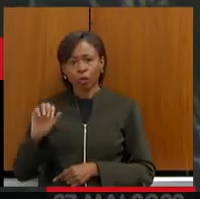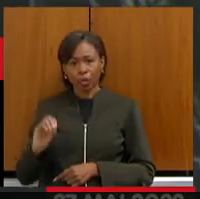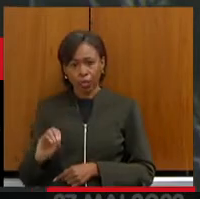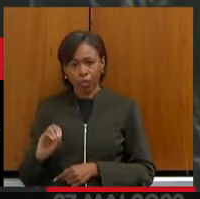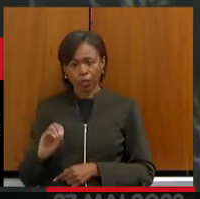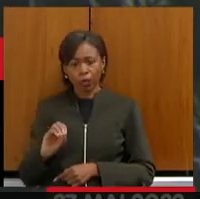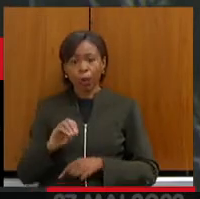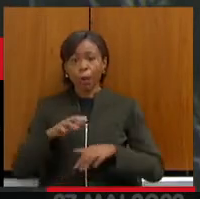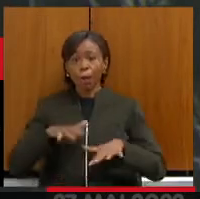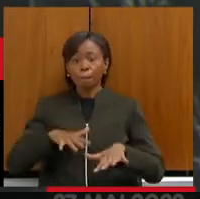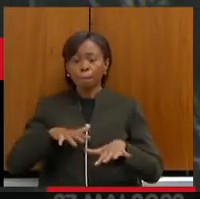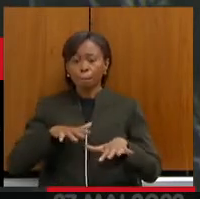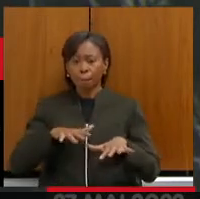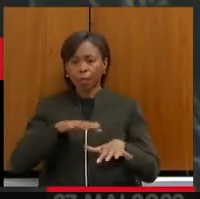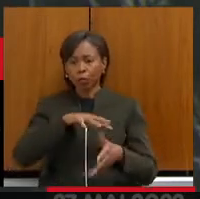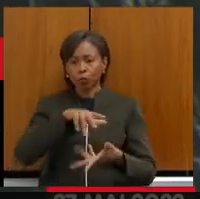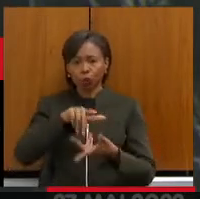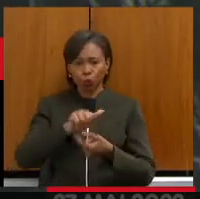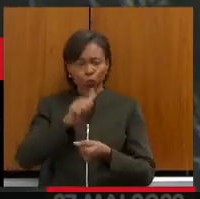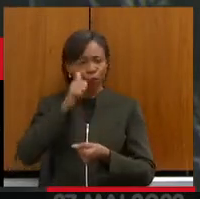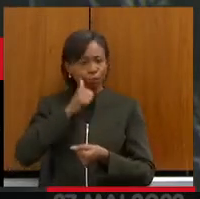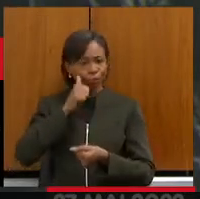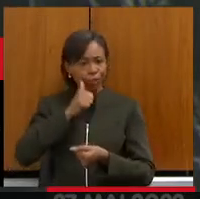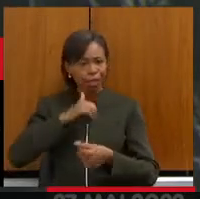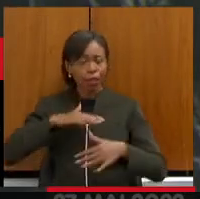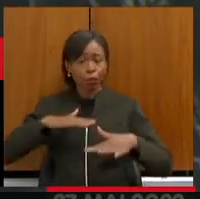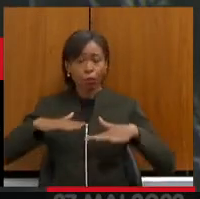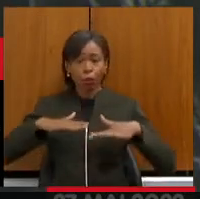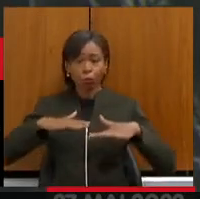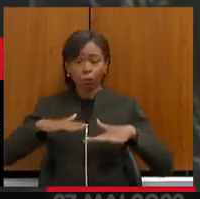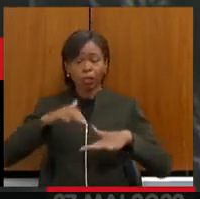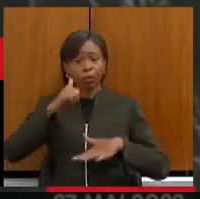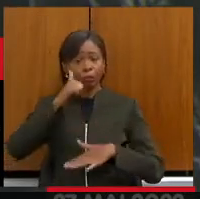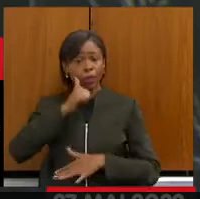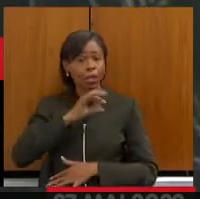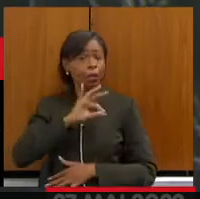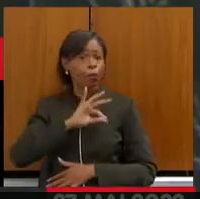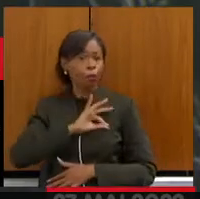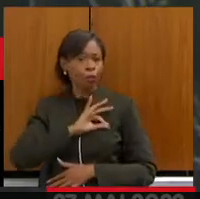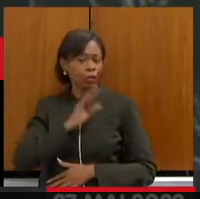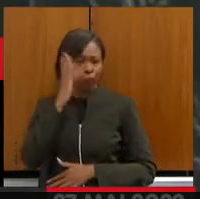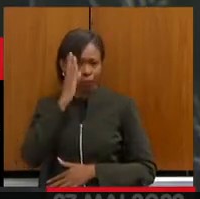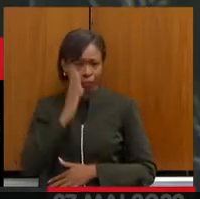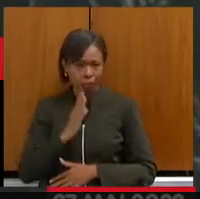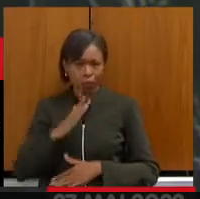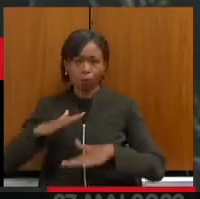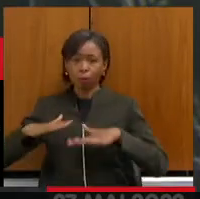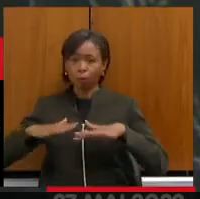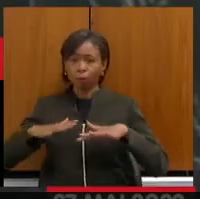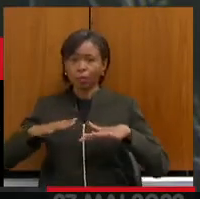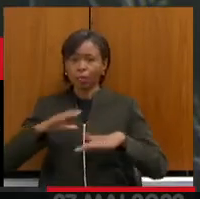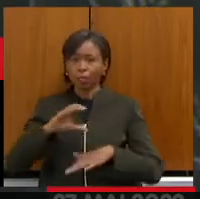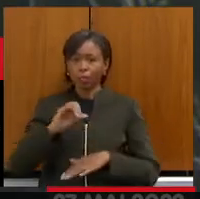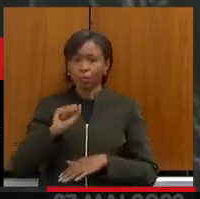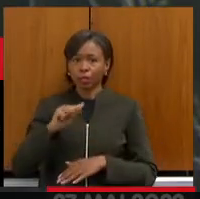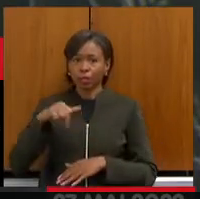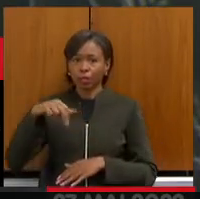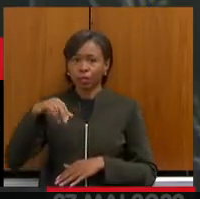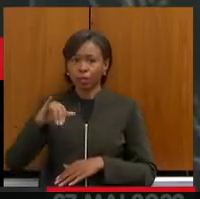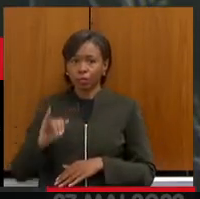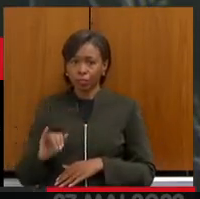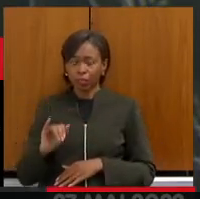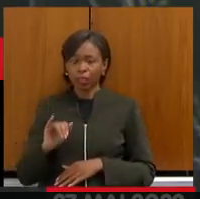marcha mundial das mulheres movimento das mulheres policiais do Brasil movimento se ama e cidadão de João